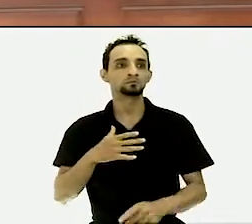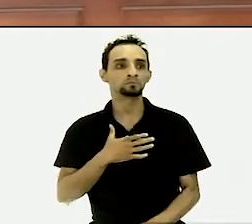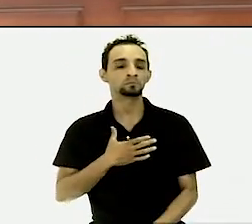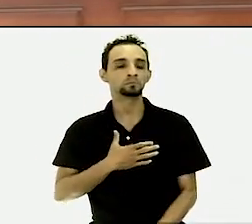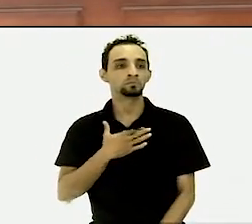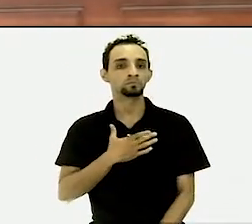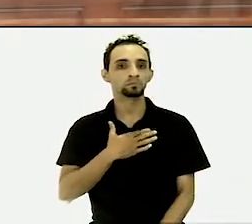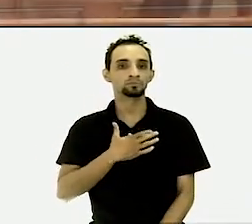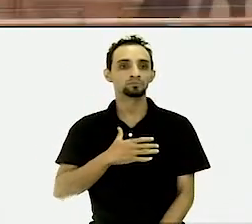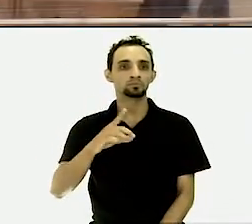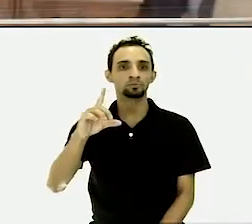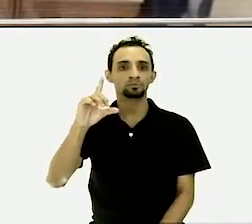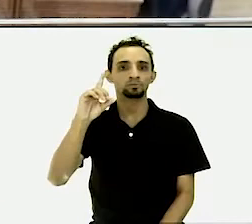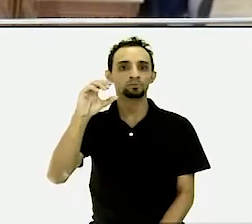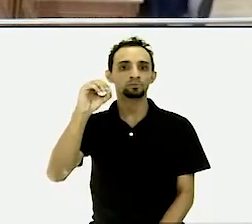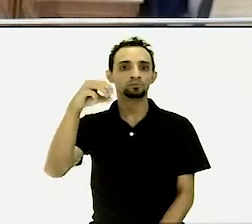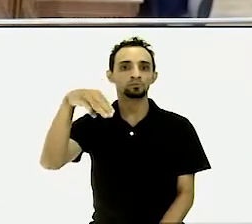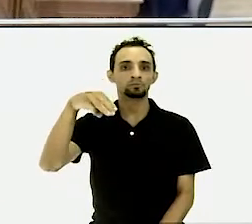vereadores também.